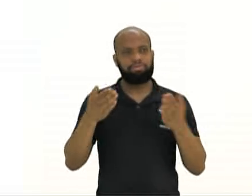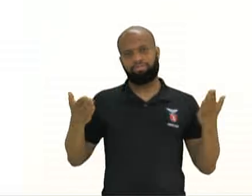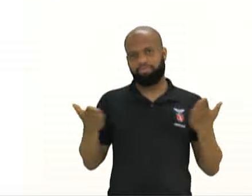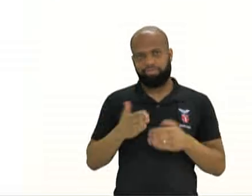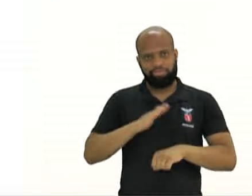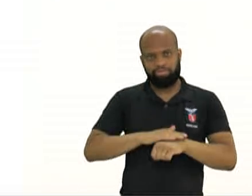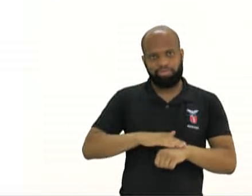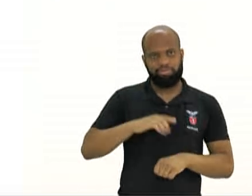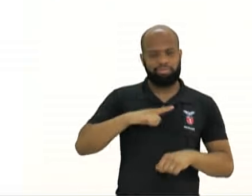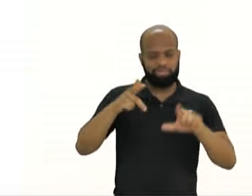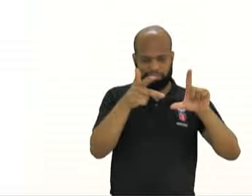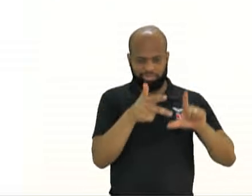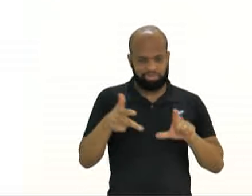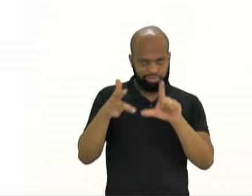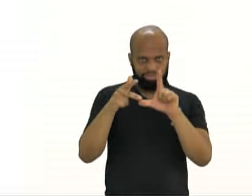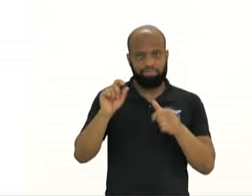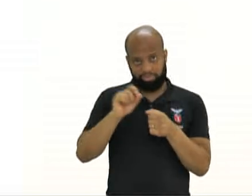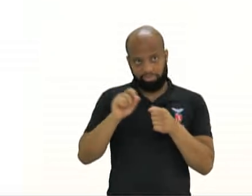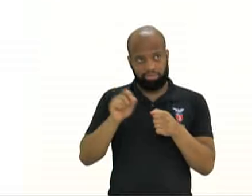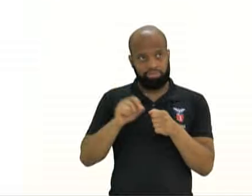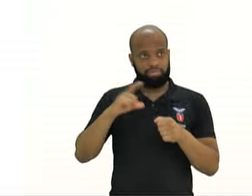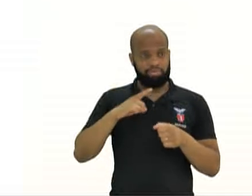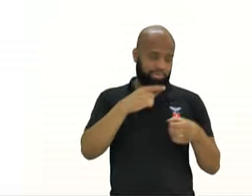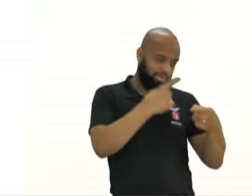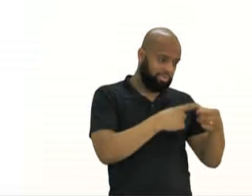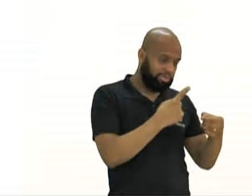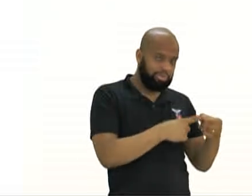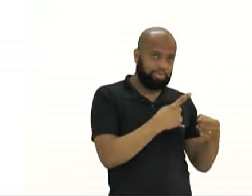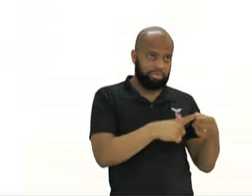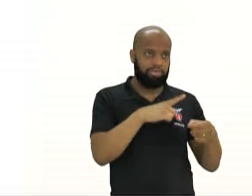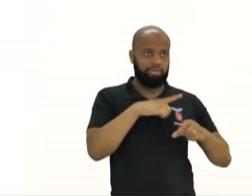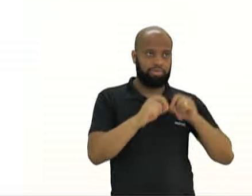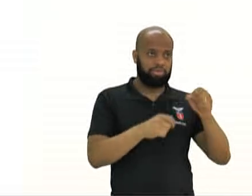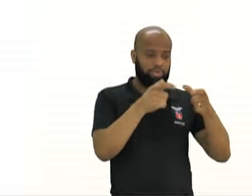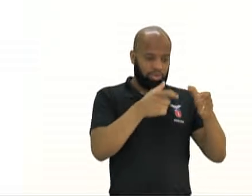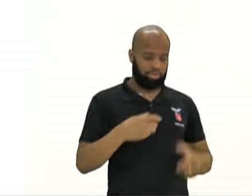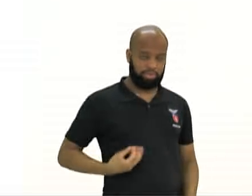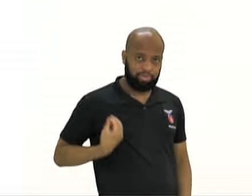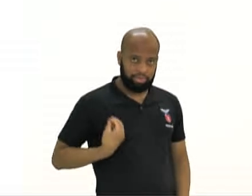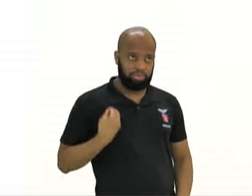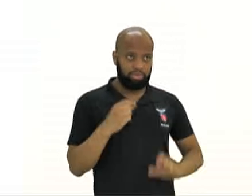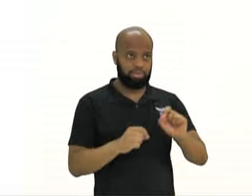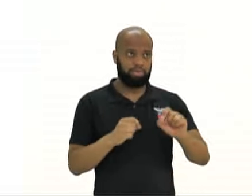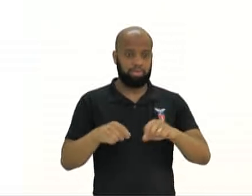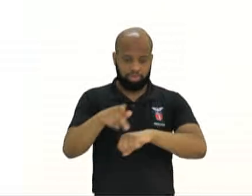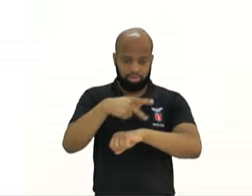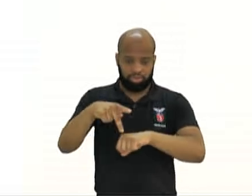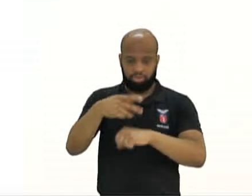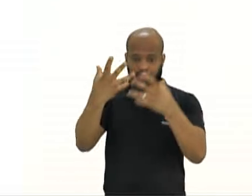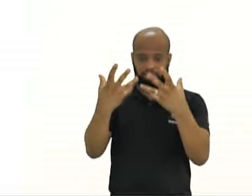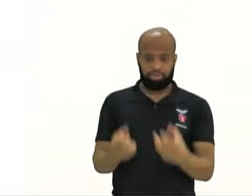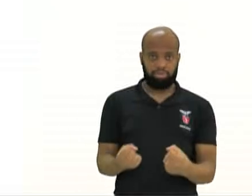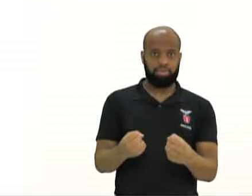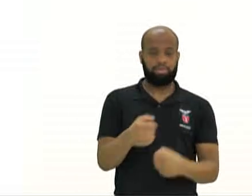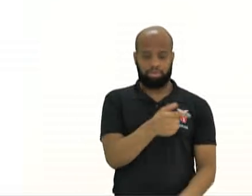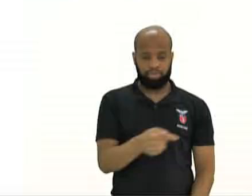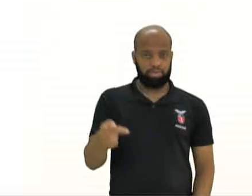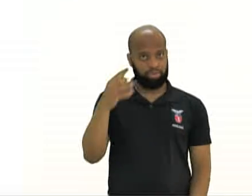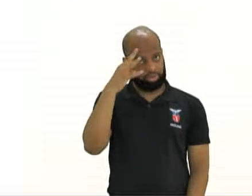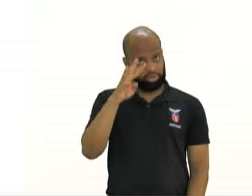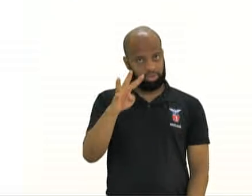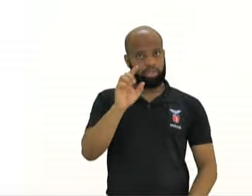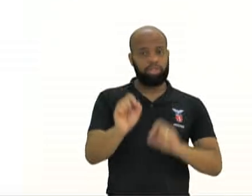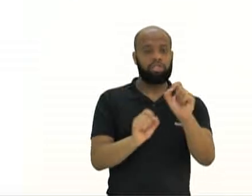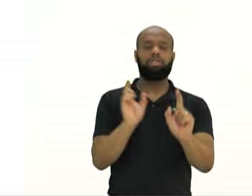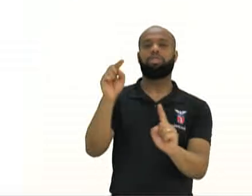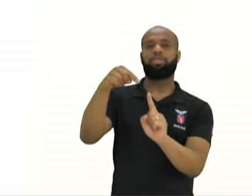lives, desde a cidade turística de Rotorua, de onde ela estava, que o país adotasse essa semana de 4 dias. Qual era a